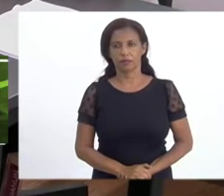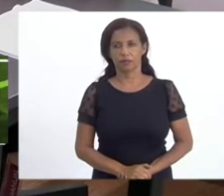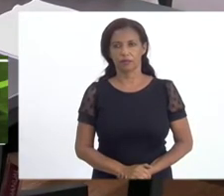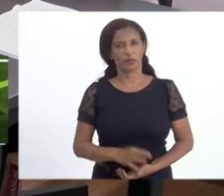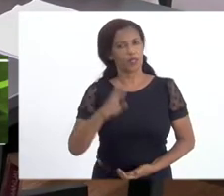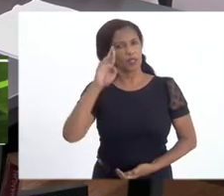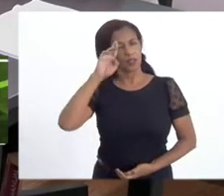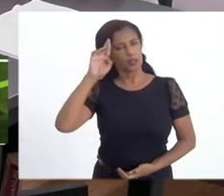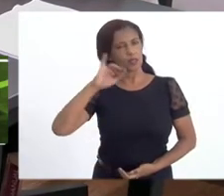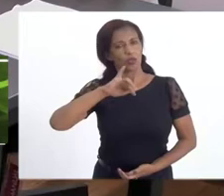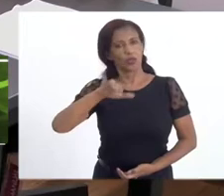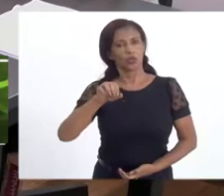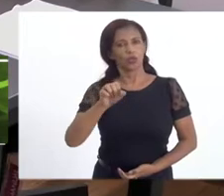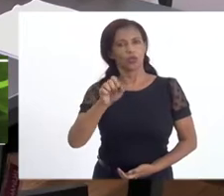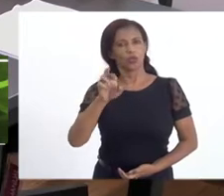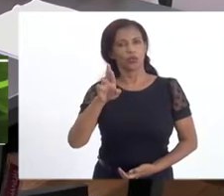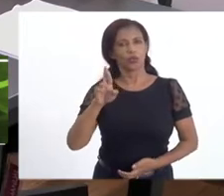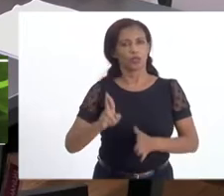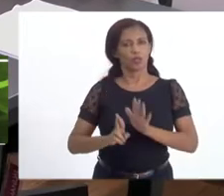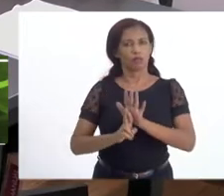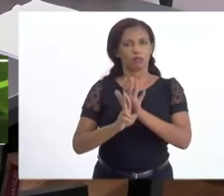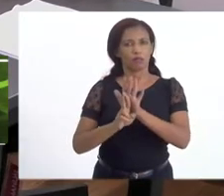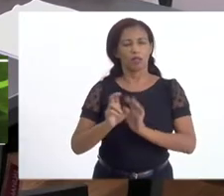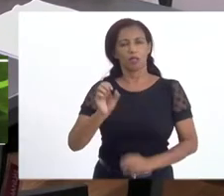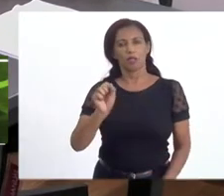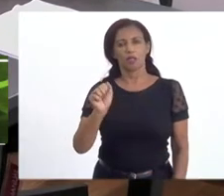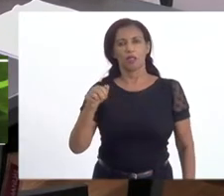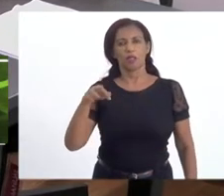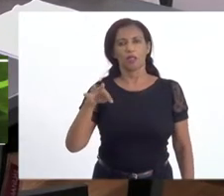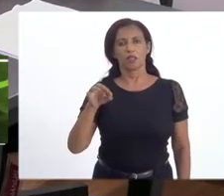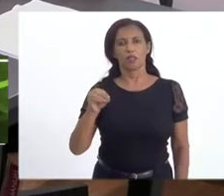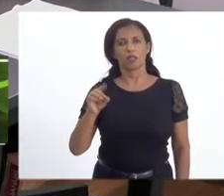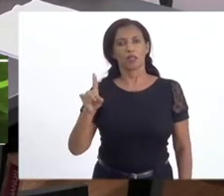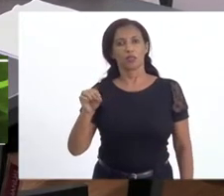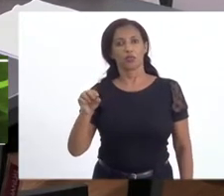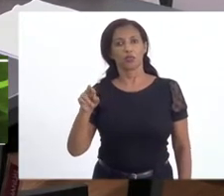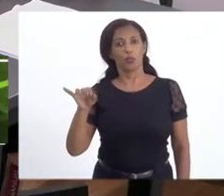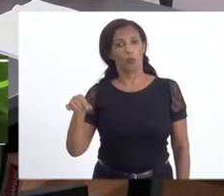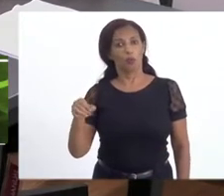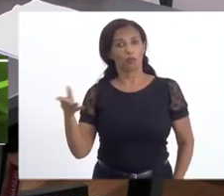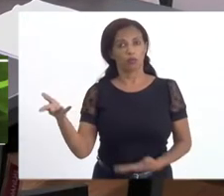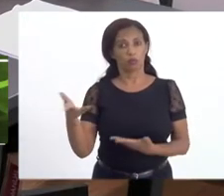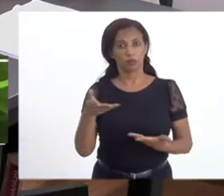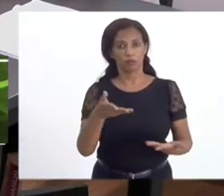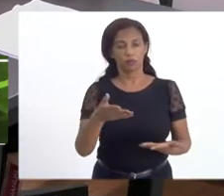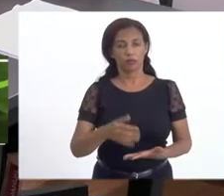Senhor José Rodrigues, representante do Aeroporto Santos Dumont, está com o senhor a palavra.